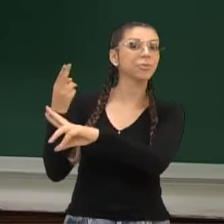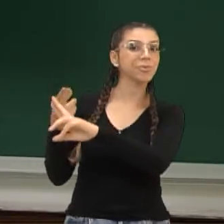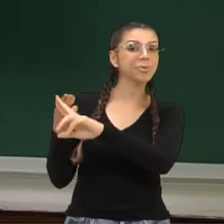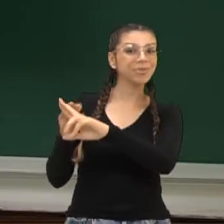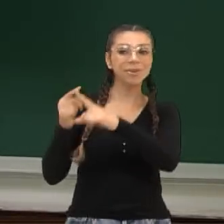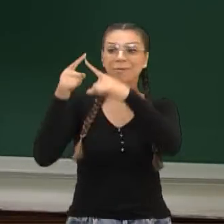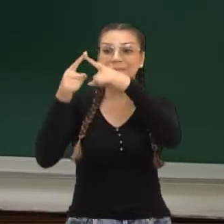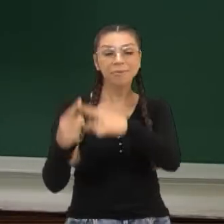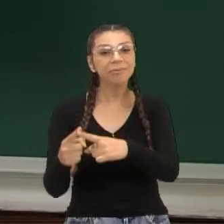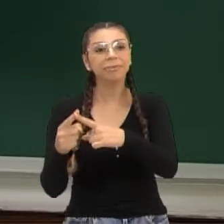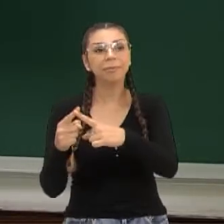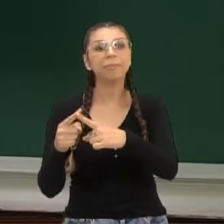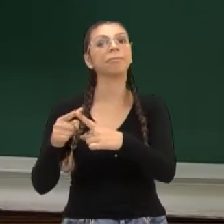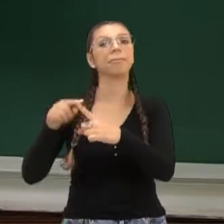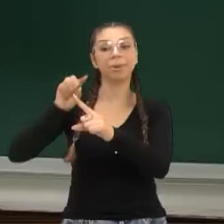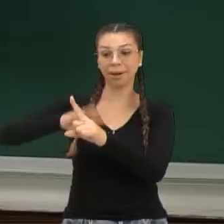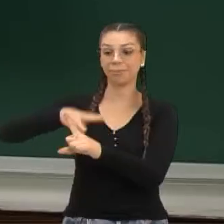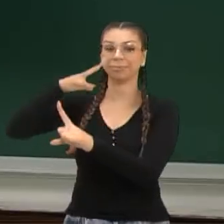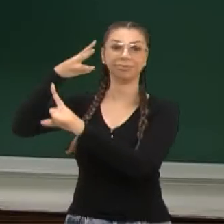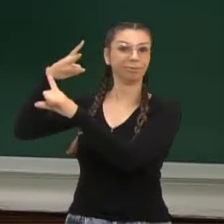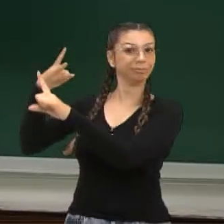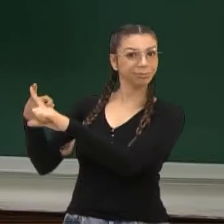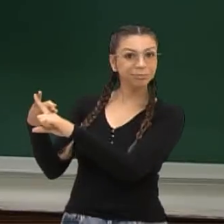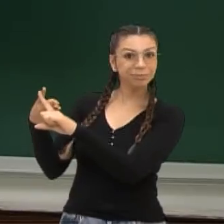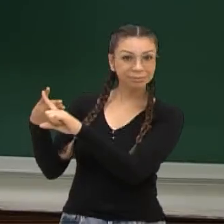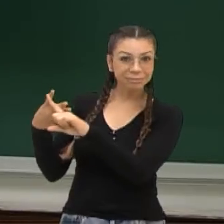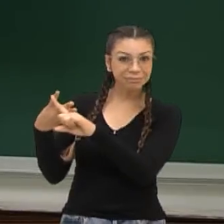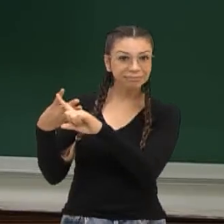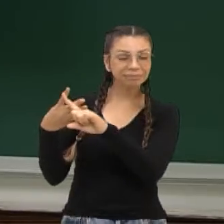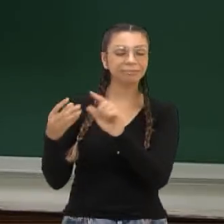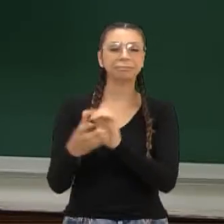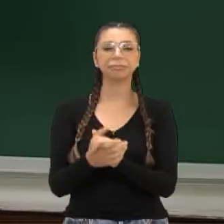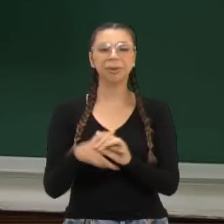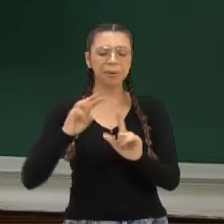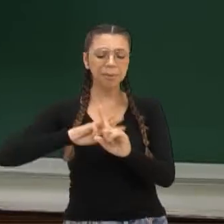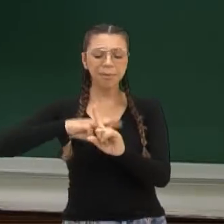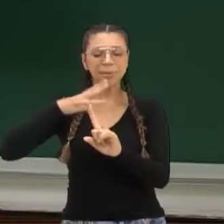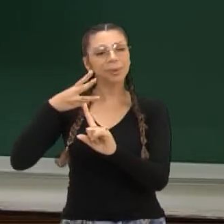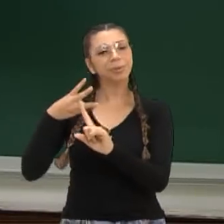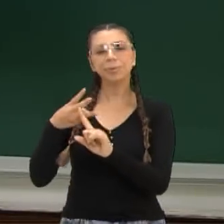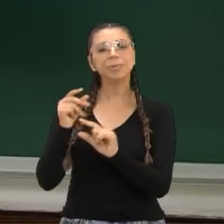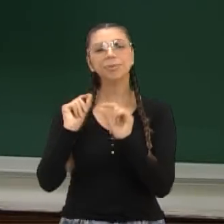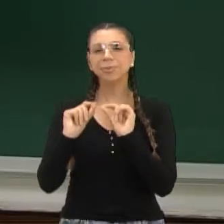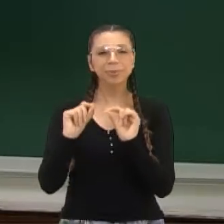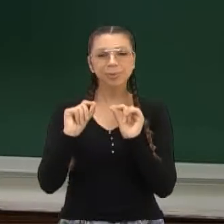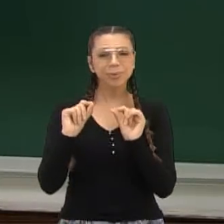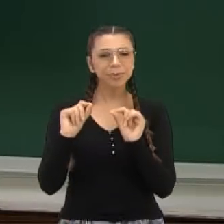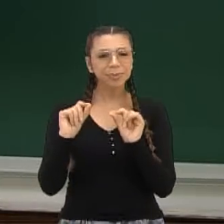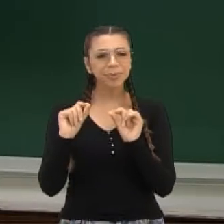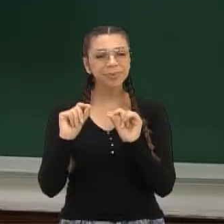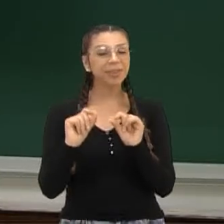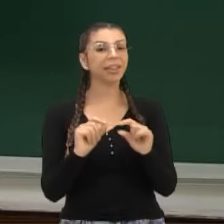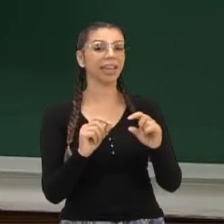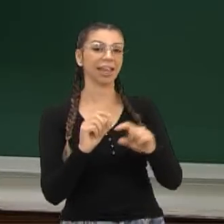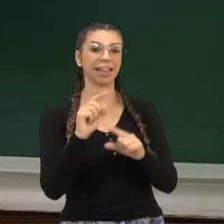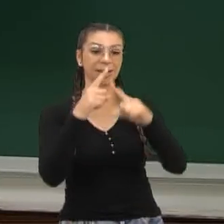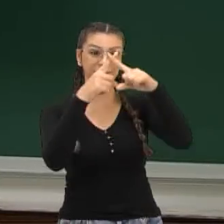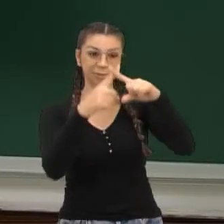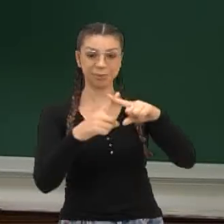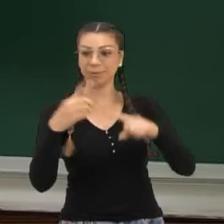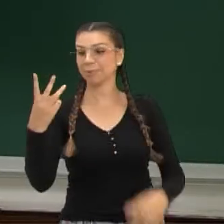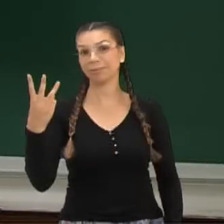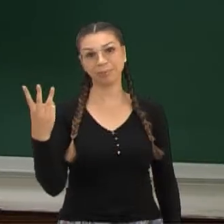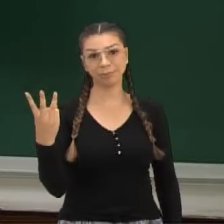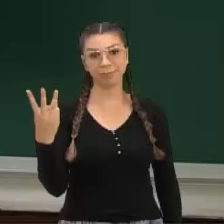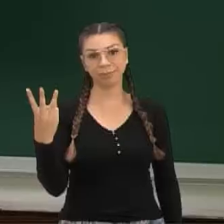multiplicação para poder triplicar. E triplicar é fazer uma multiplicação por 3,